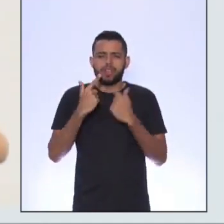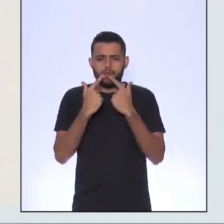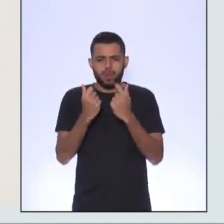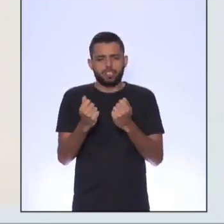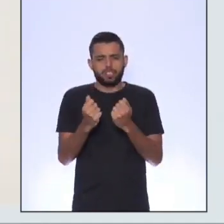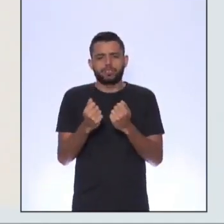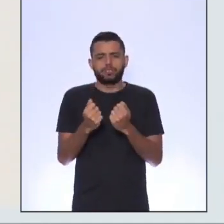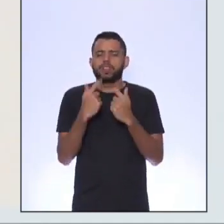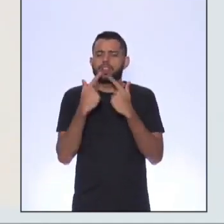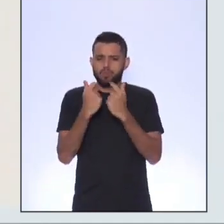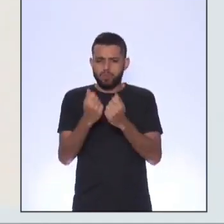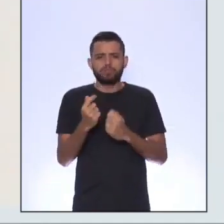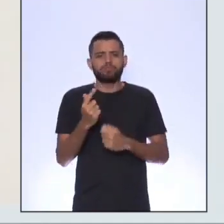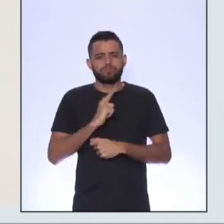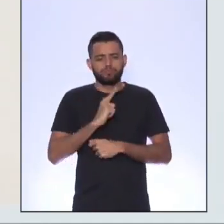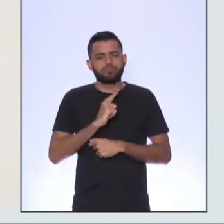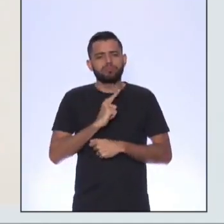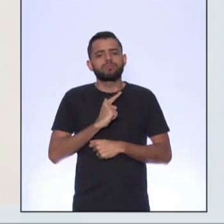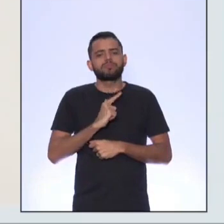é trabalhada